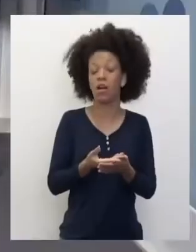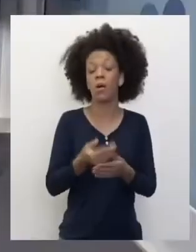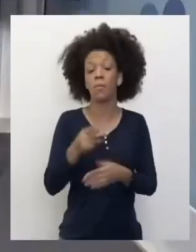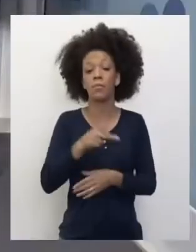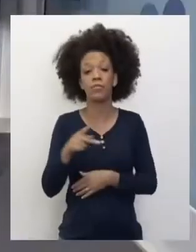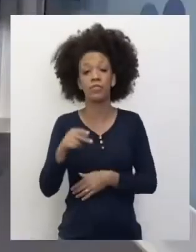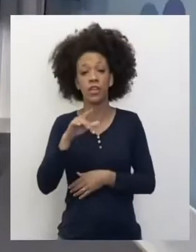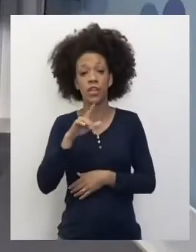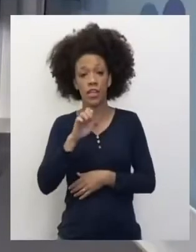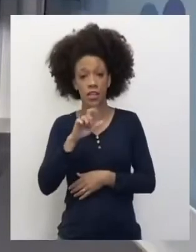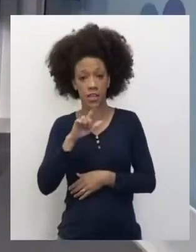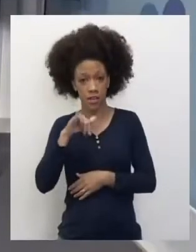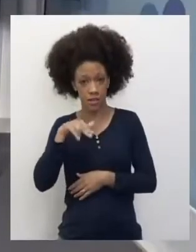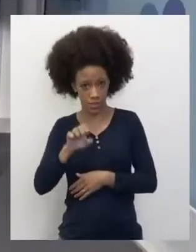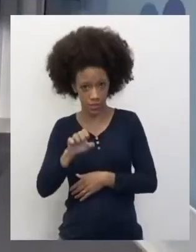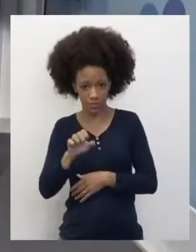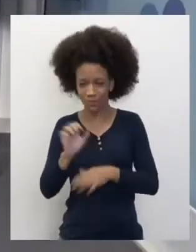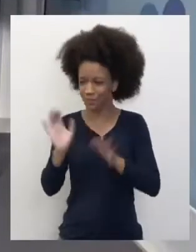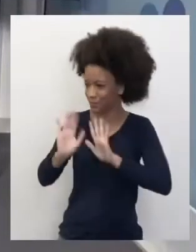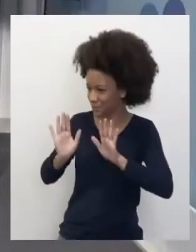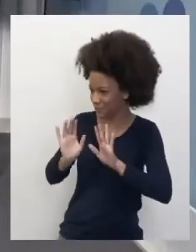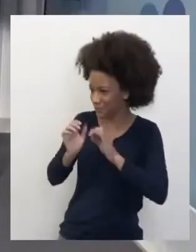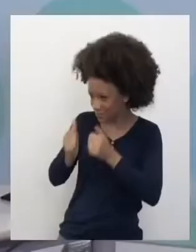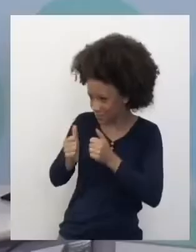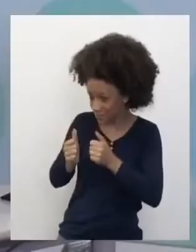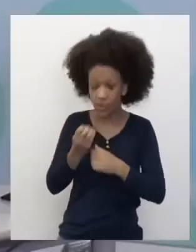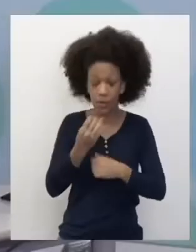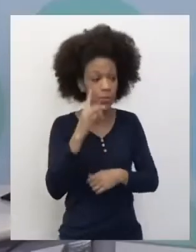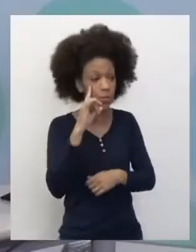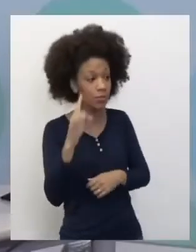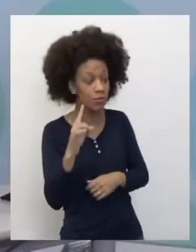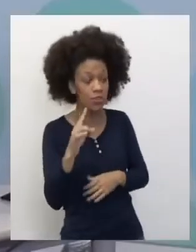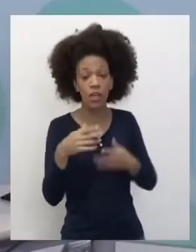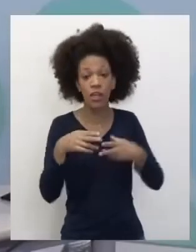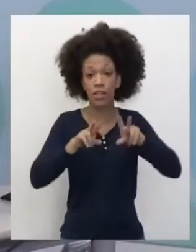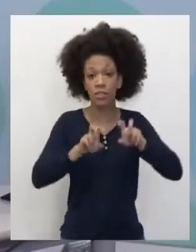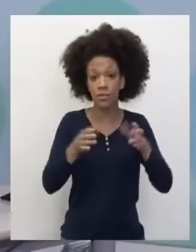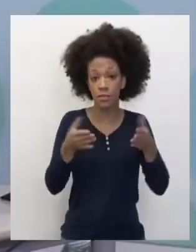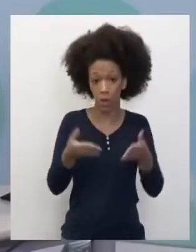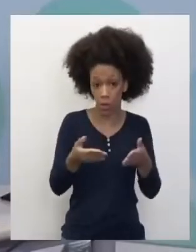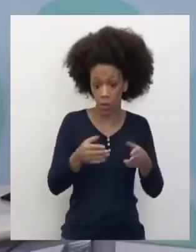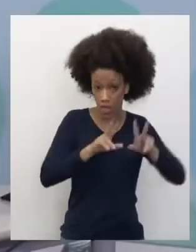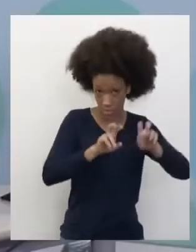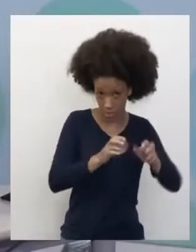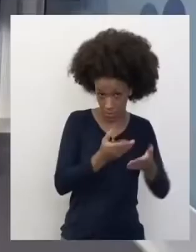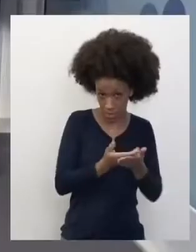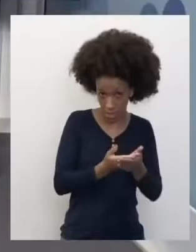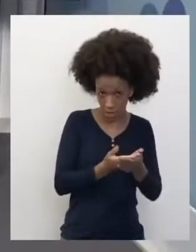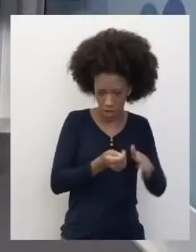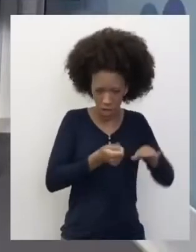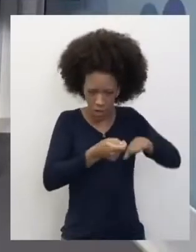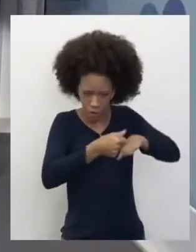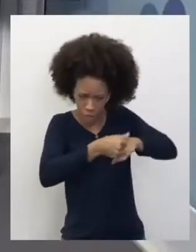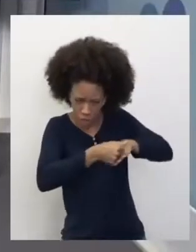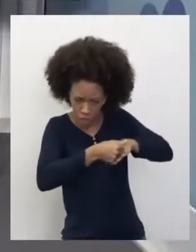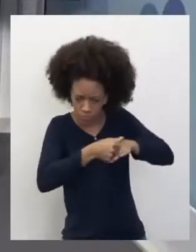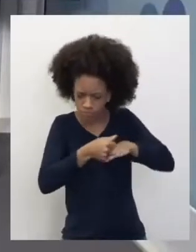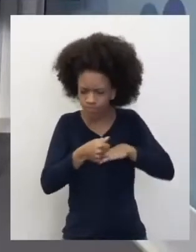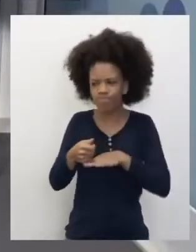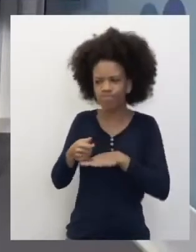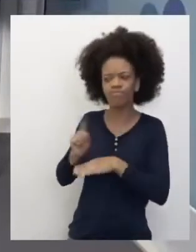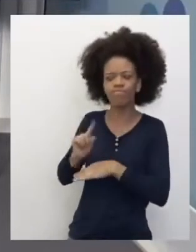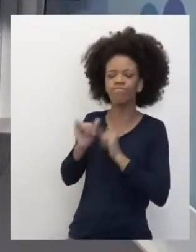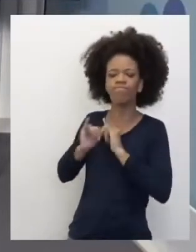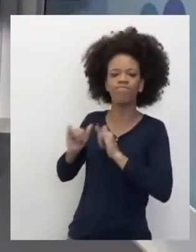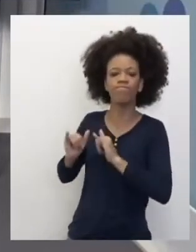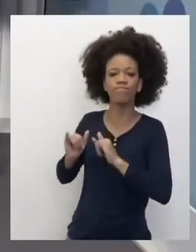Andreia. Vamos à apresentação da aula. Tema da aula: se é fake, não é notícia. E habilidades do